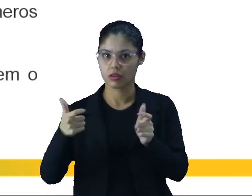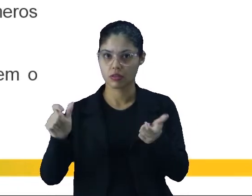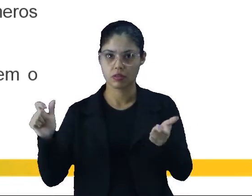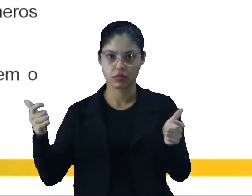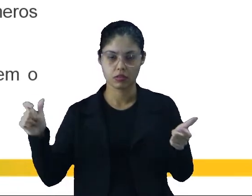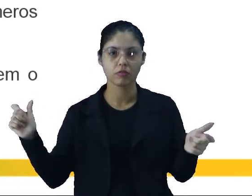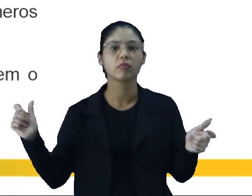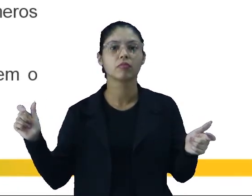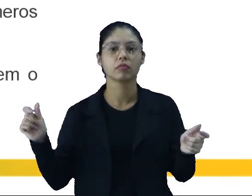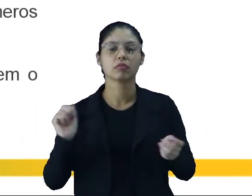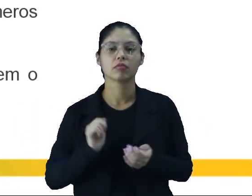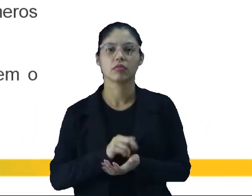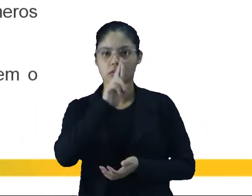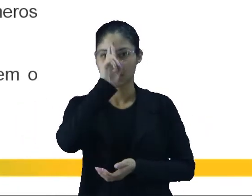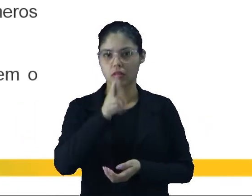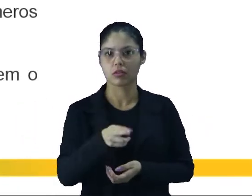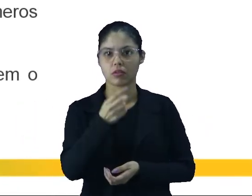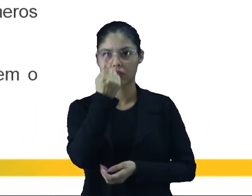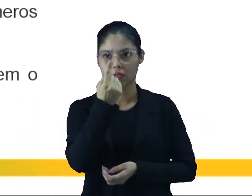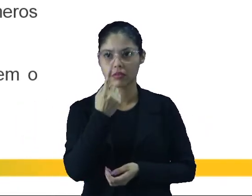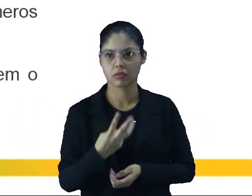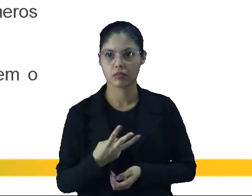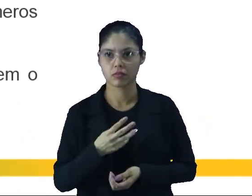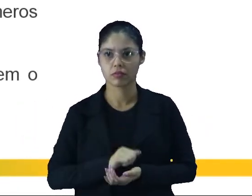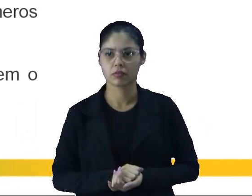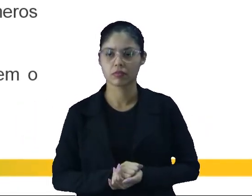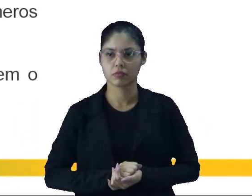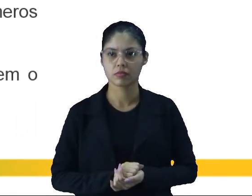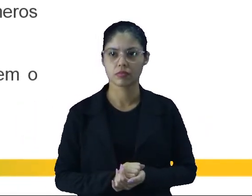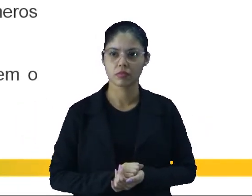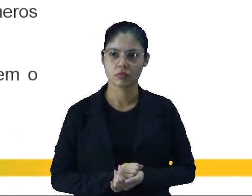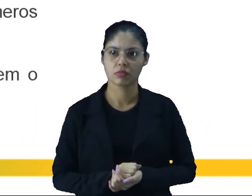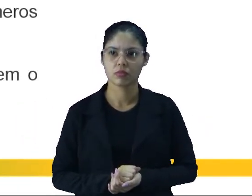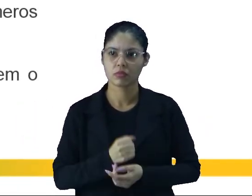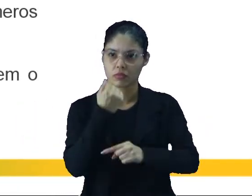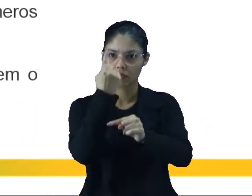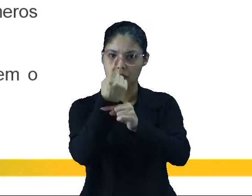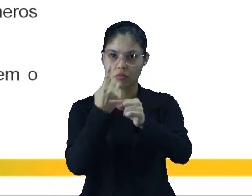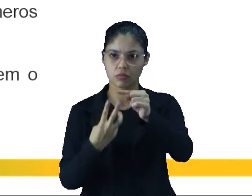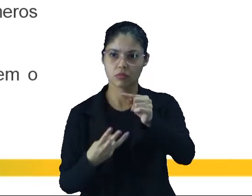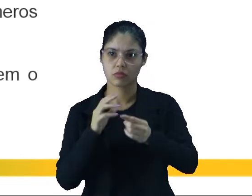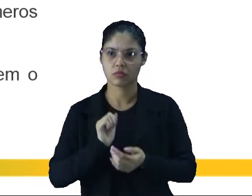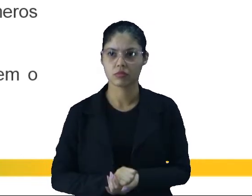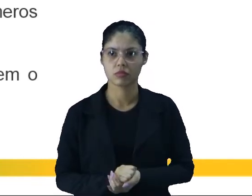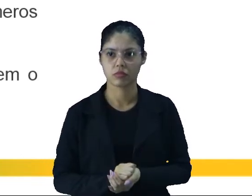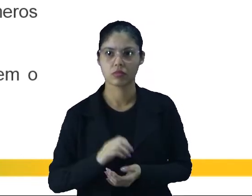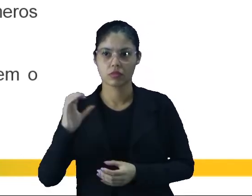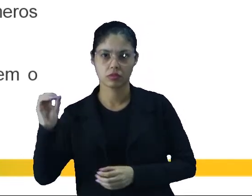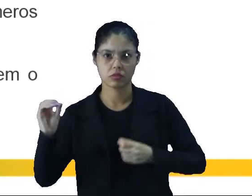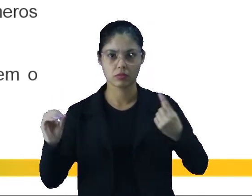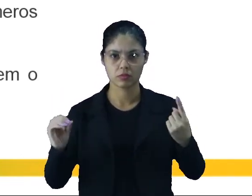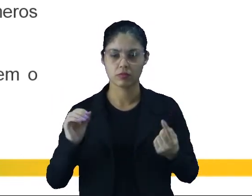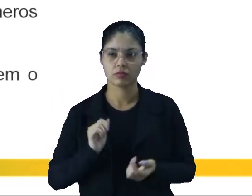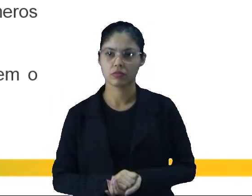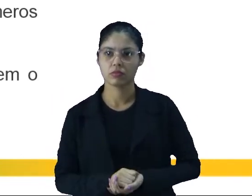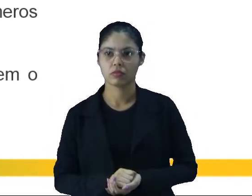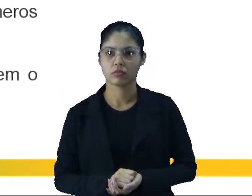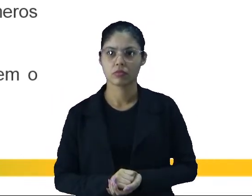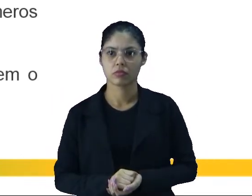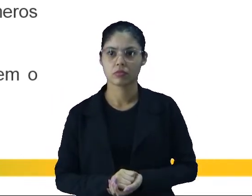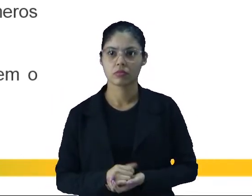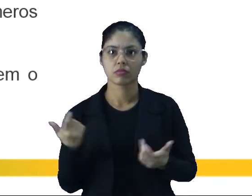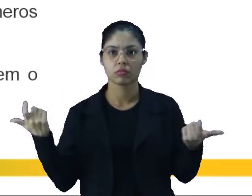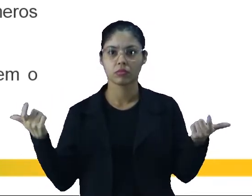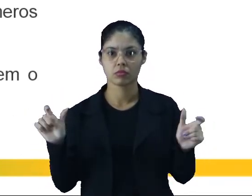pessoal? Então, a razão aqui é 1/3, tá? A razão, ó, entre 0 e 1.